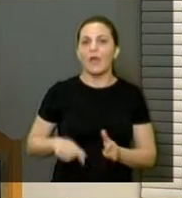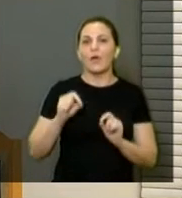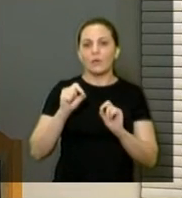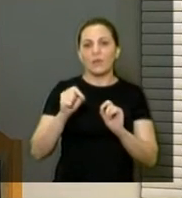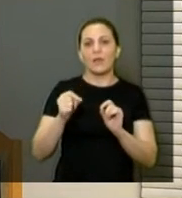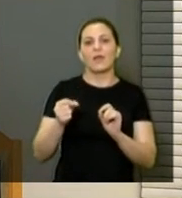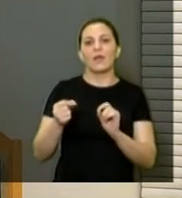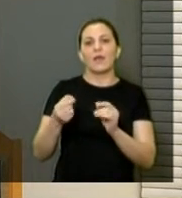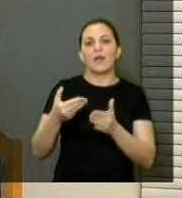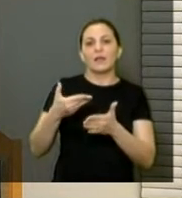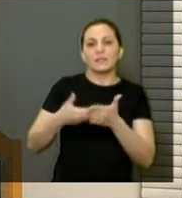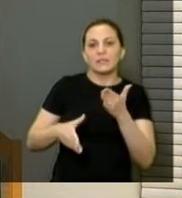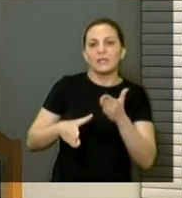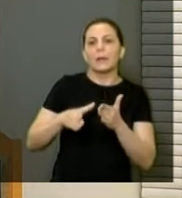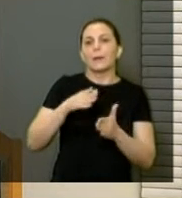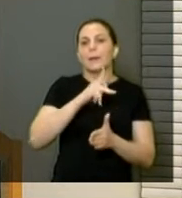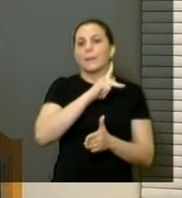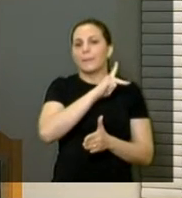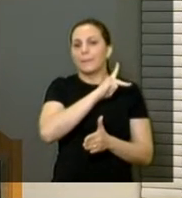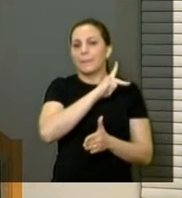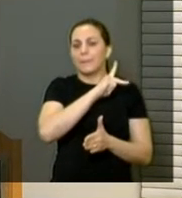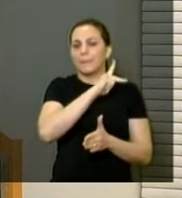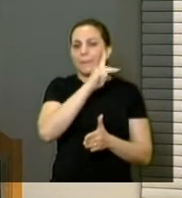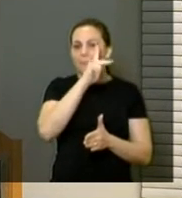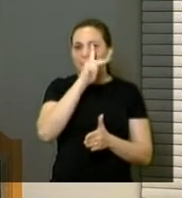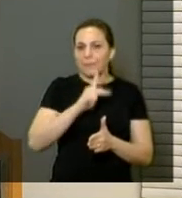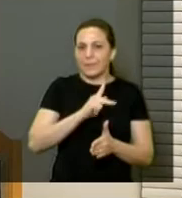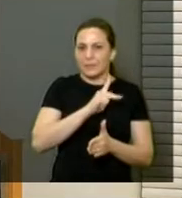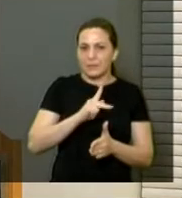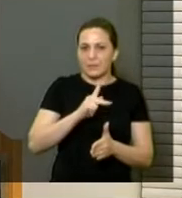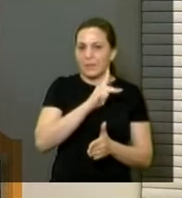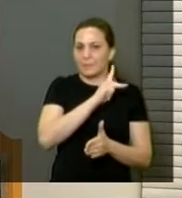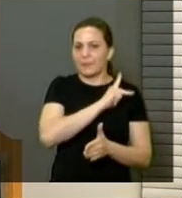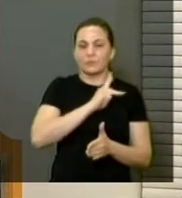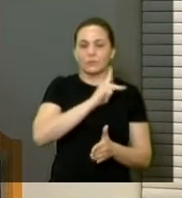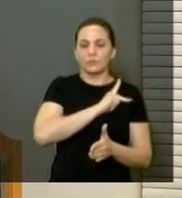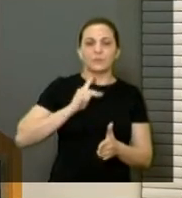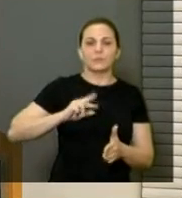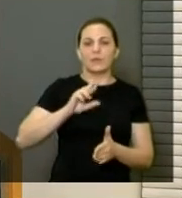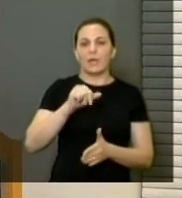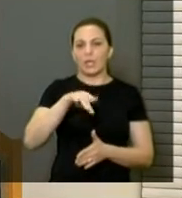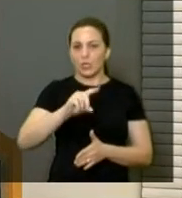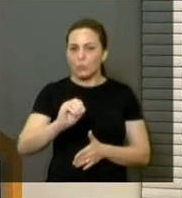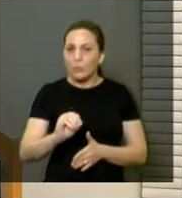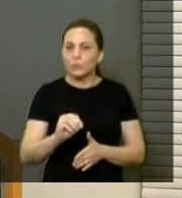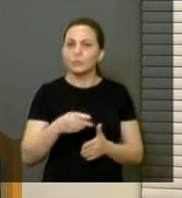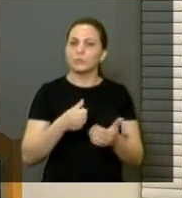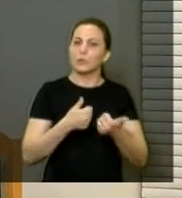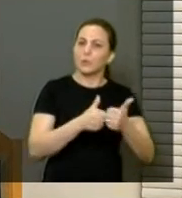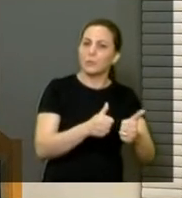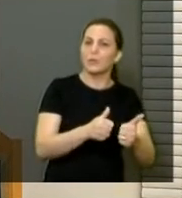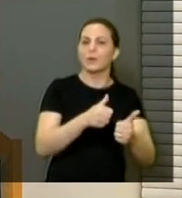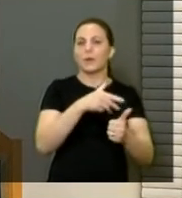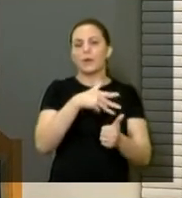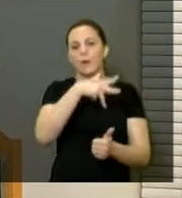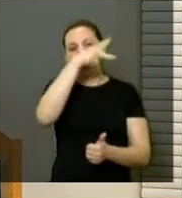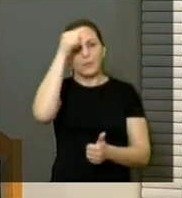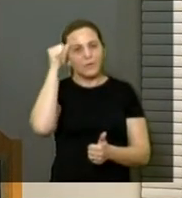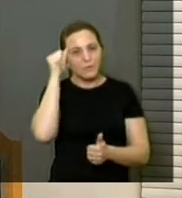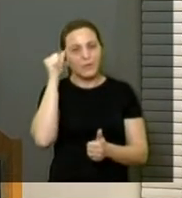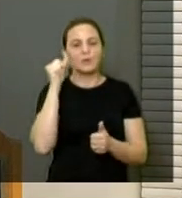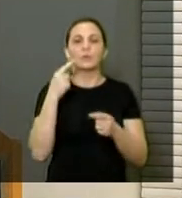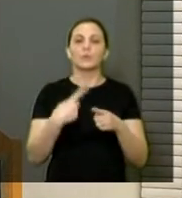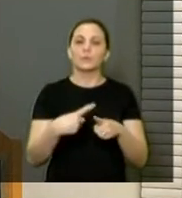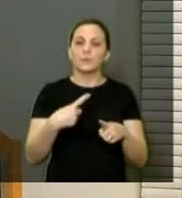acompanha o prefeito marcelo barbieri e o que acontece nesse momento é uma reação a uma ação houve uma ação política no sentido